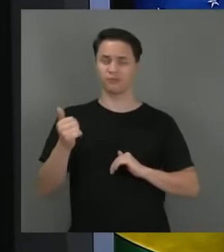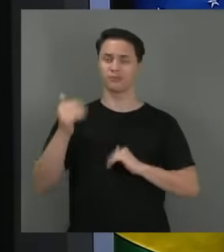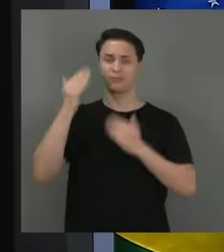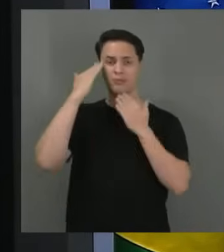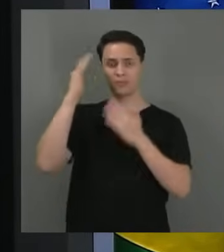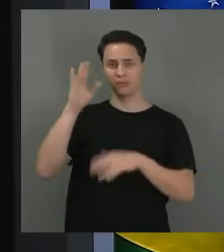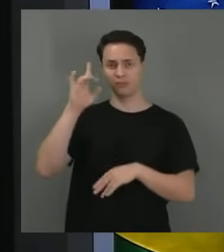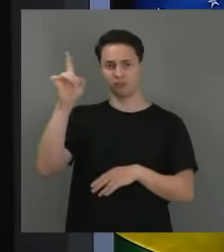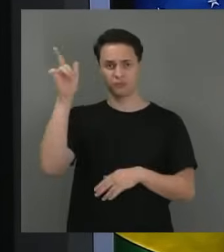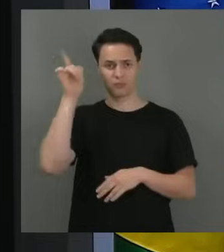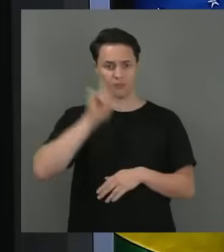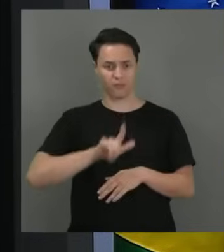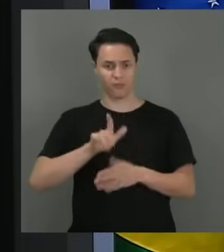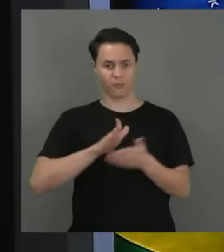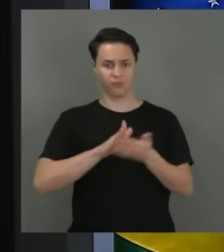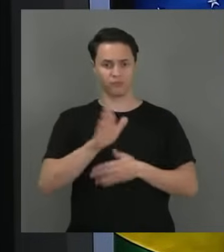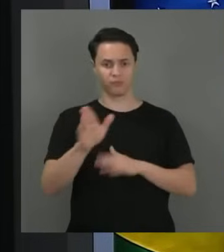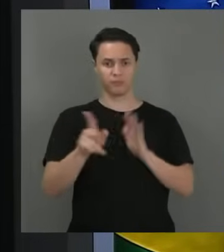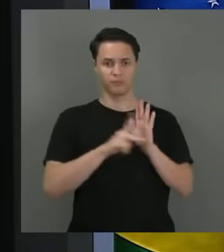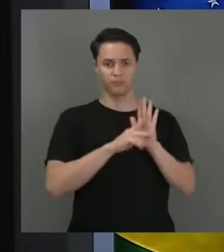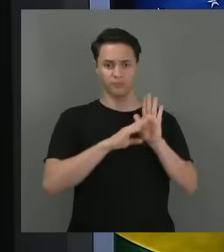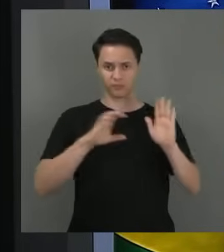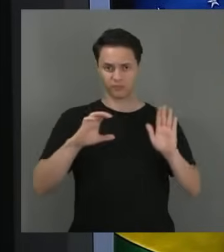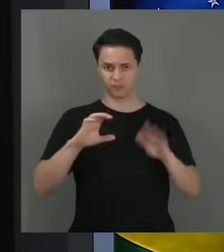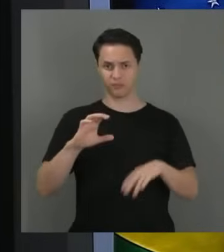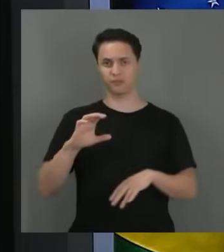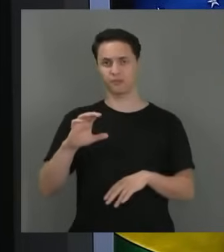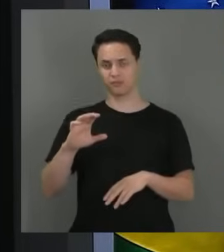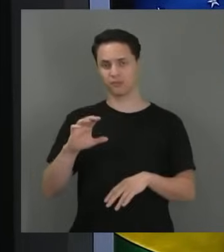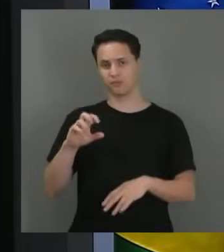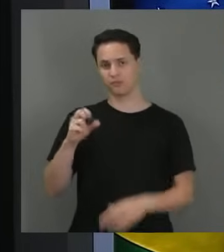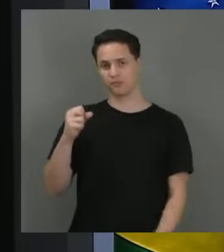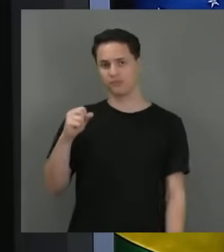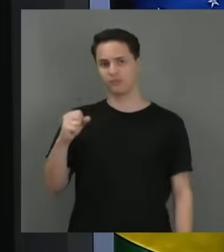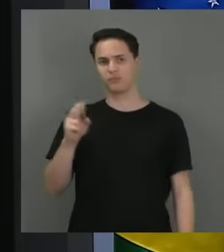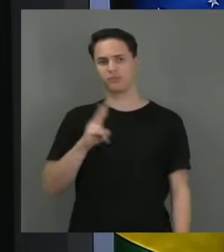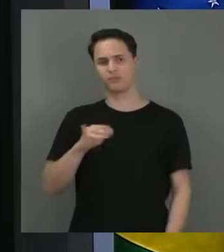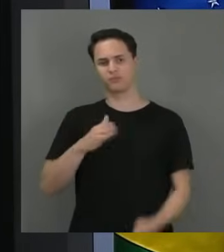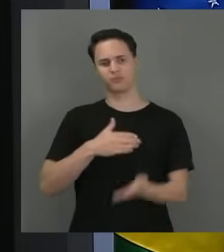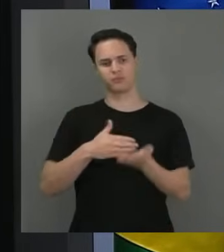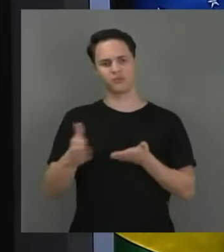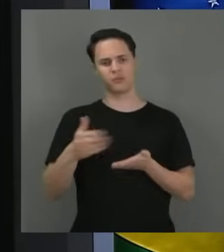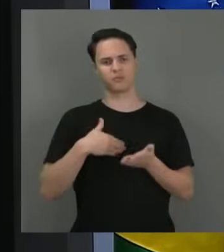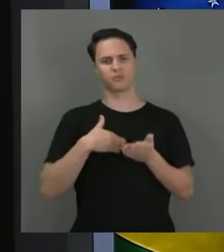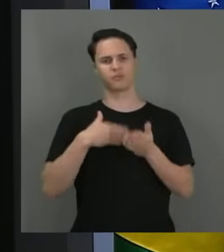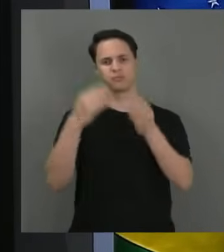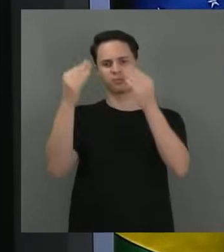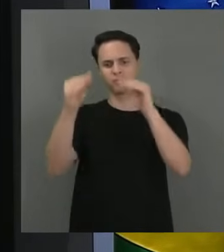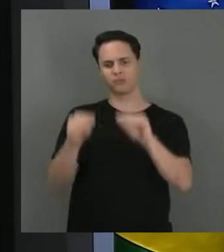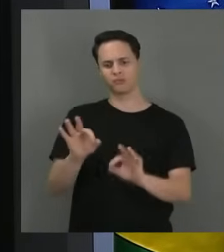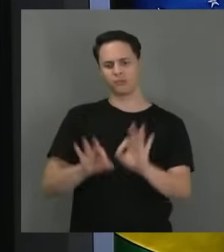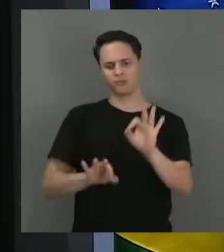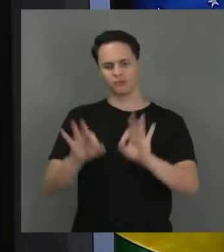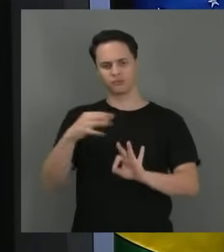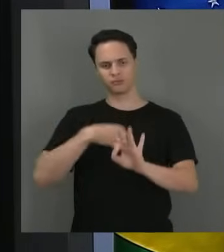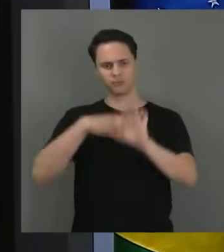Deus conseguimos aprovar a PEC 8, que vai começar a botar cada um no seu